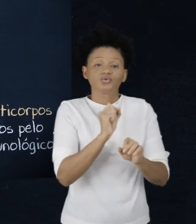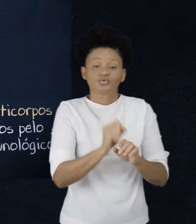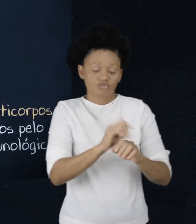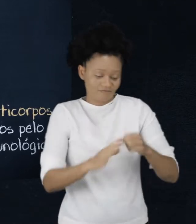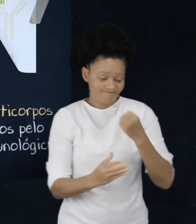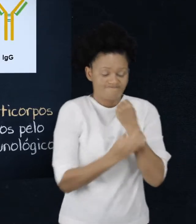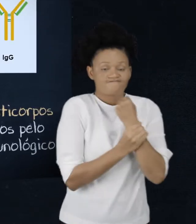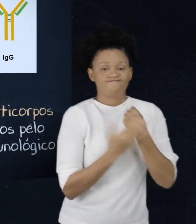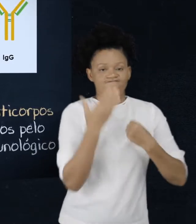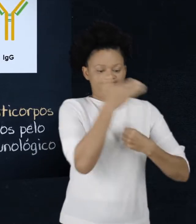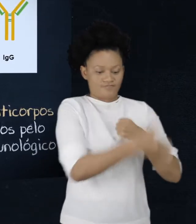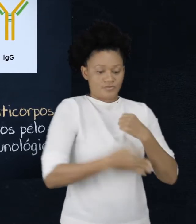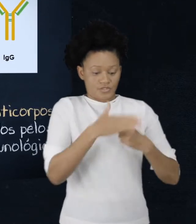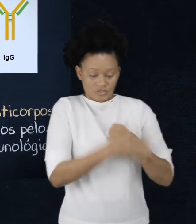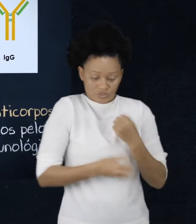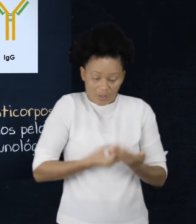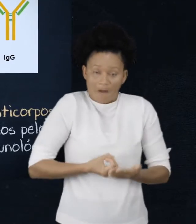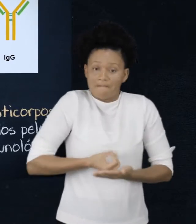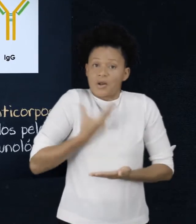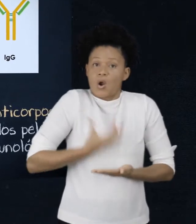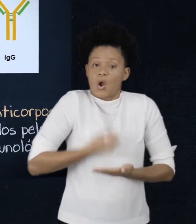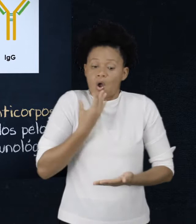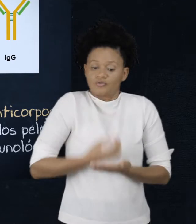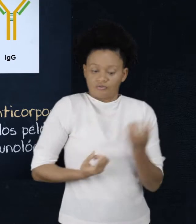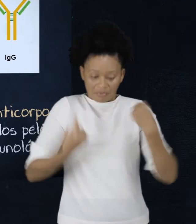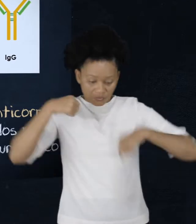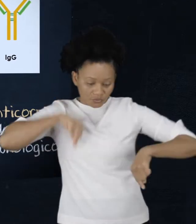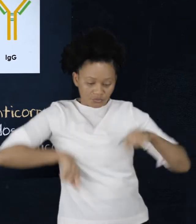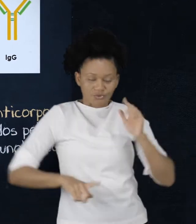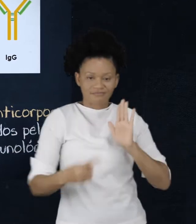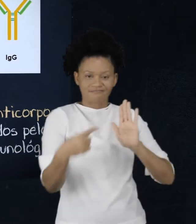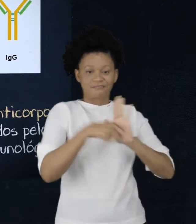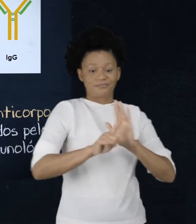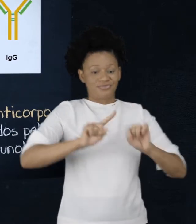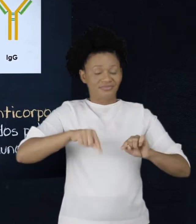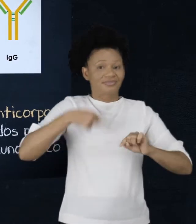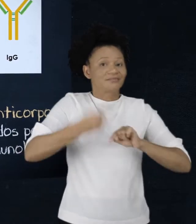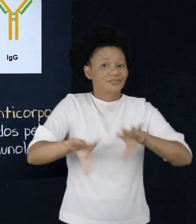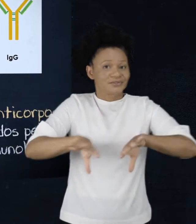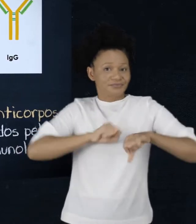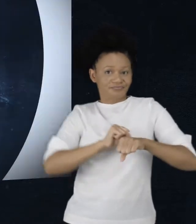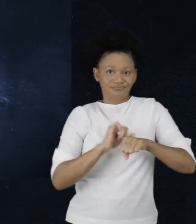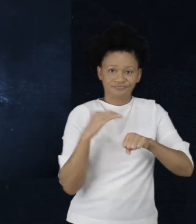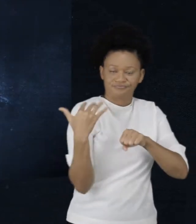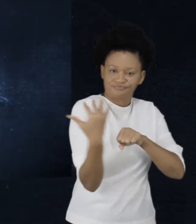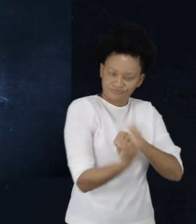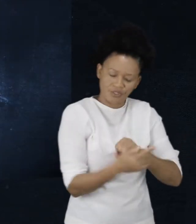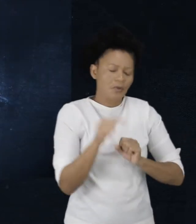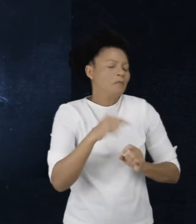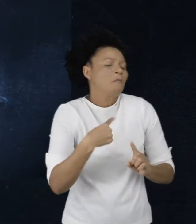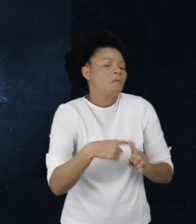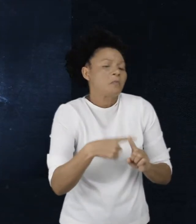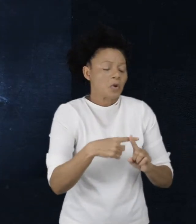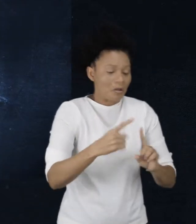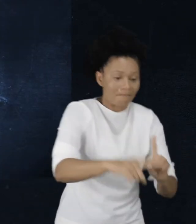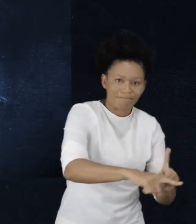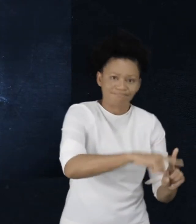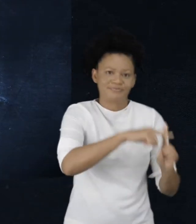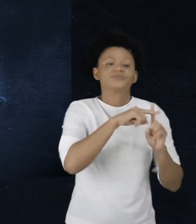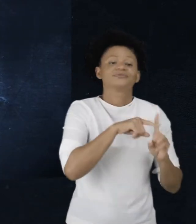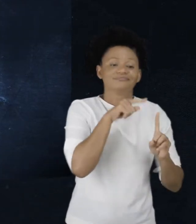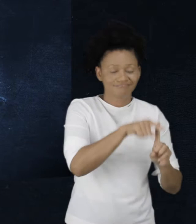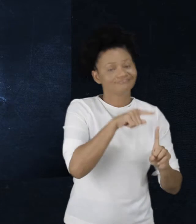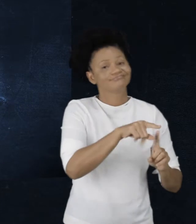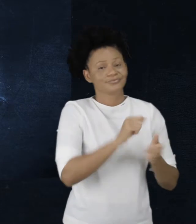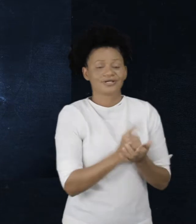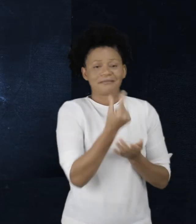que são produzidos pelo nosso sistema imunológico em resposta a uma infecção pelo novo coronavírus. A vantagem desse teste é que ele é mais barato